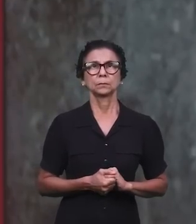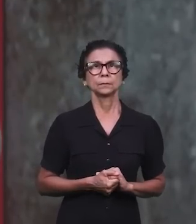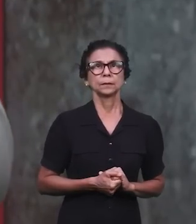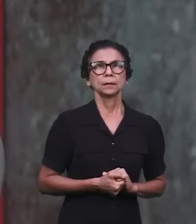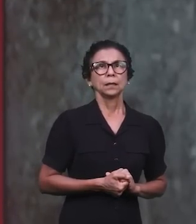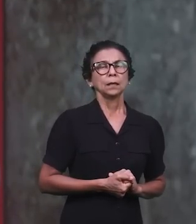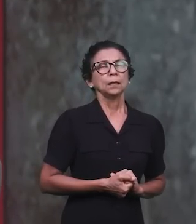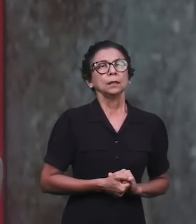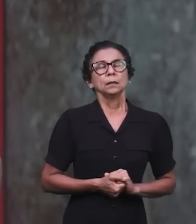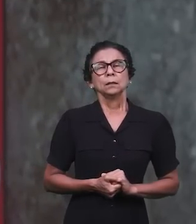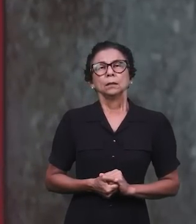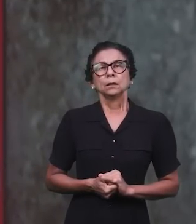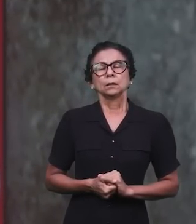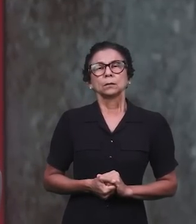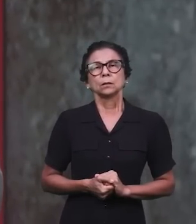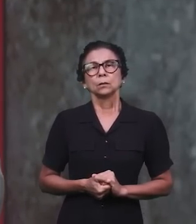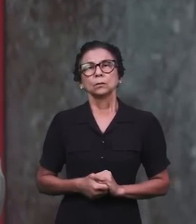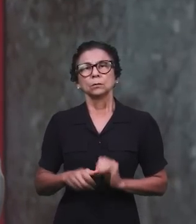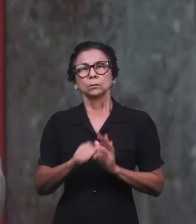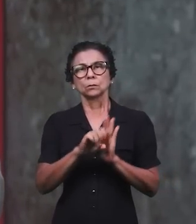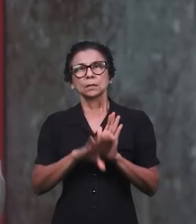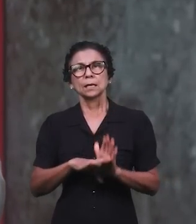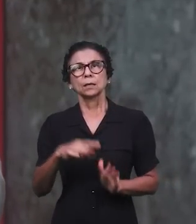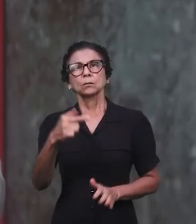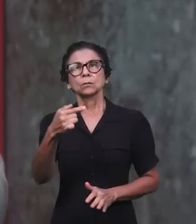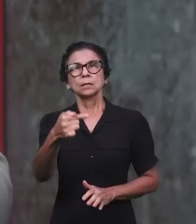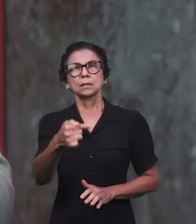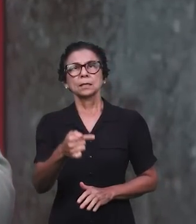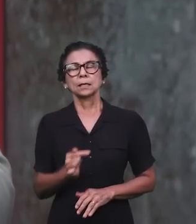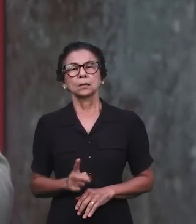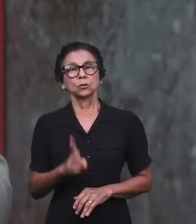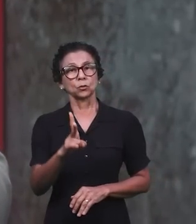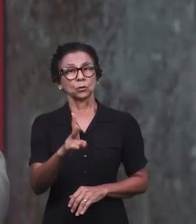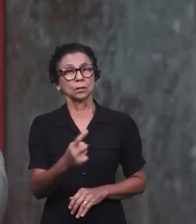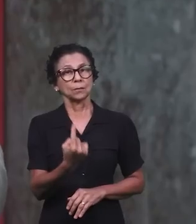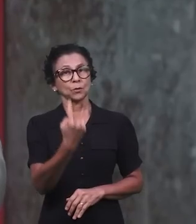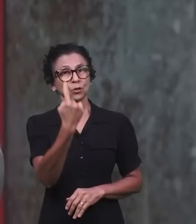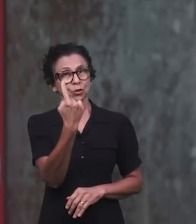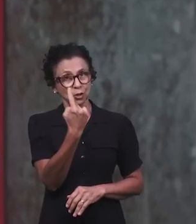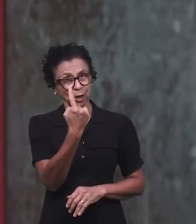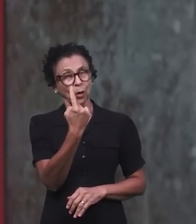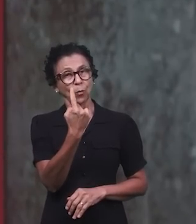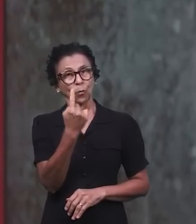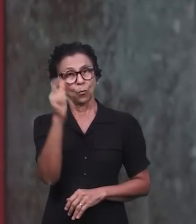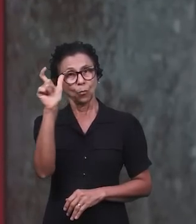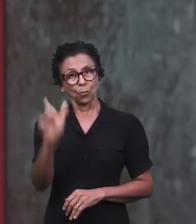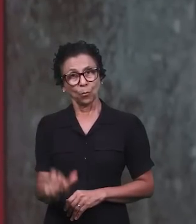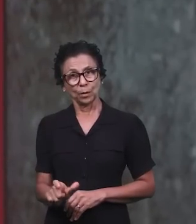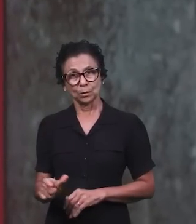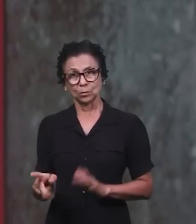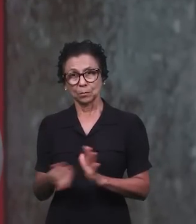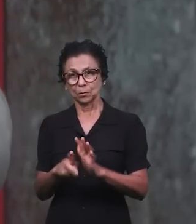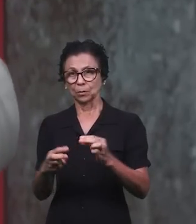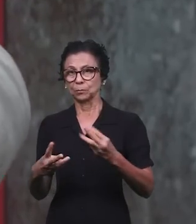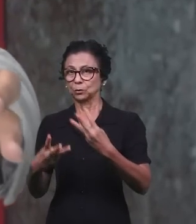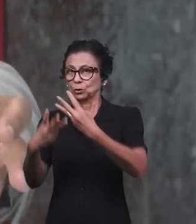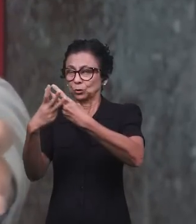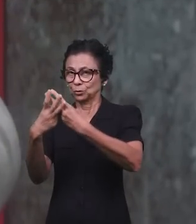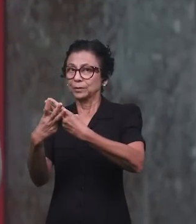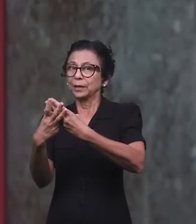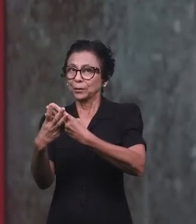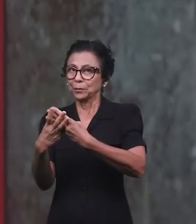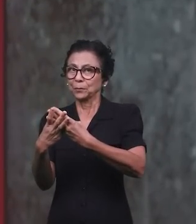partir do século VII, mas sempre com um remanescente judeu ali. Sempre havia comunidades judaicas, embora não tivesse